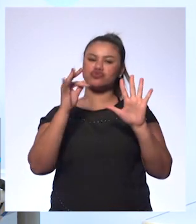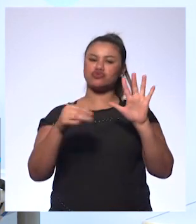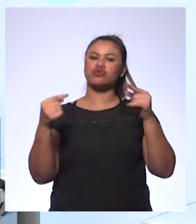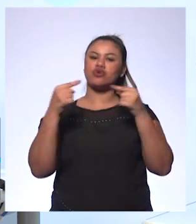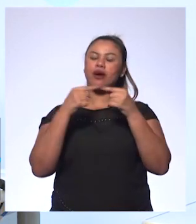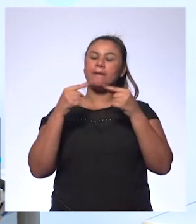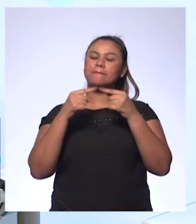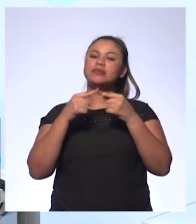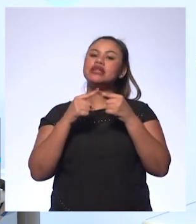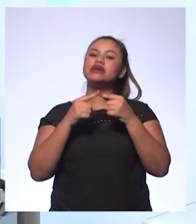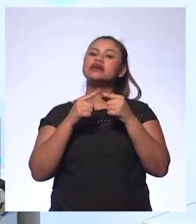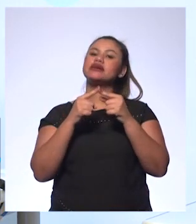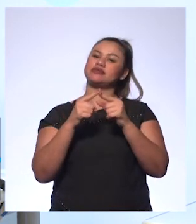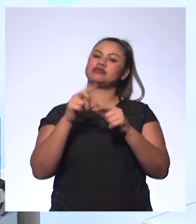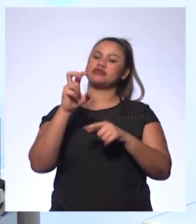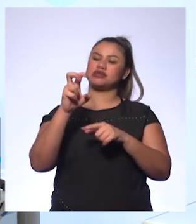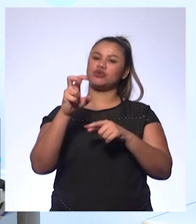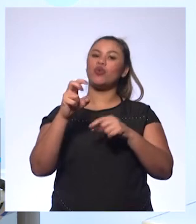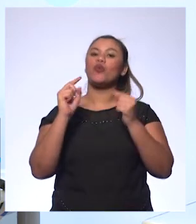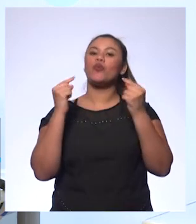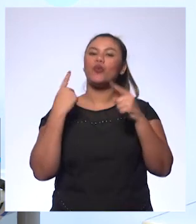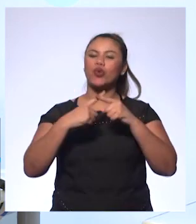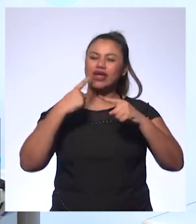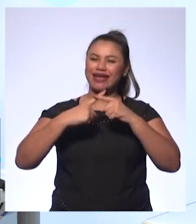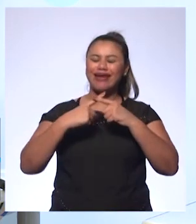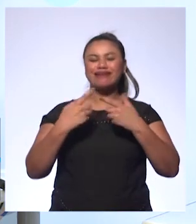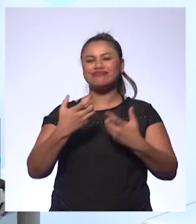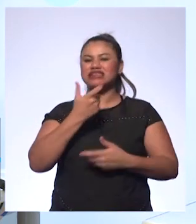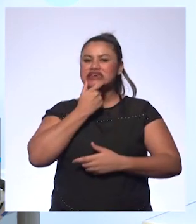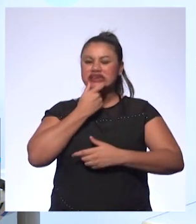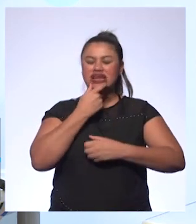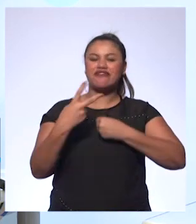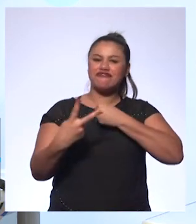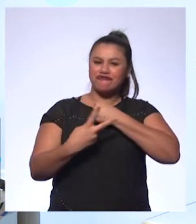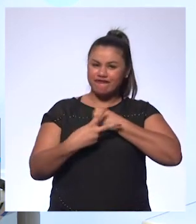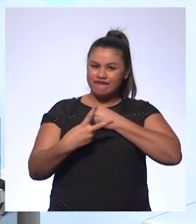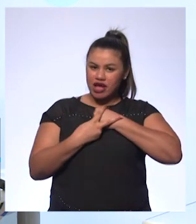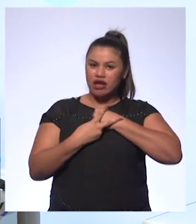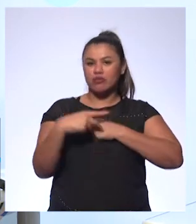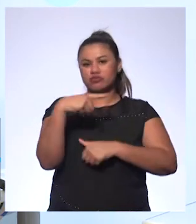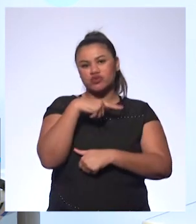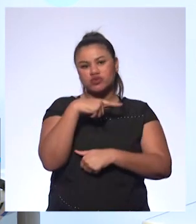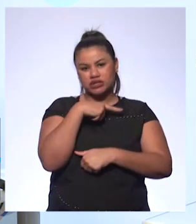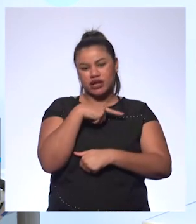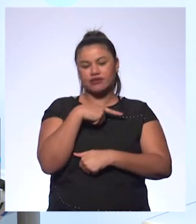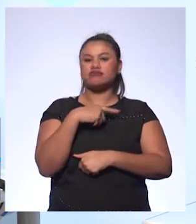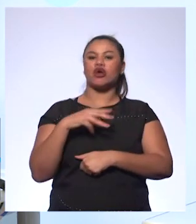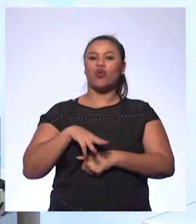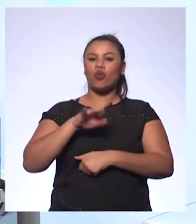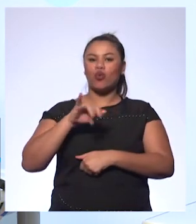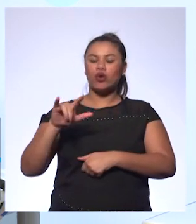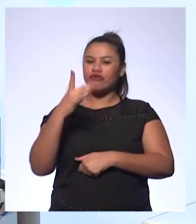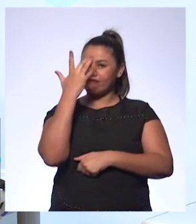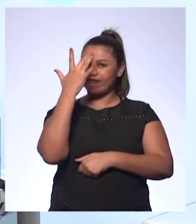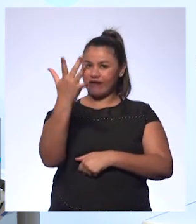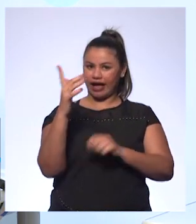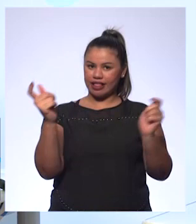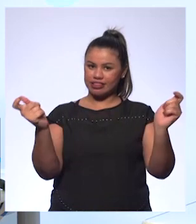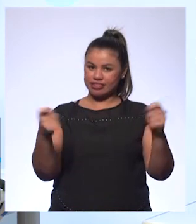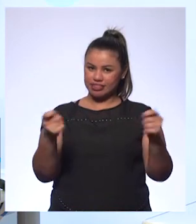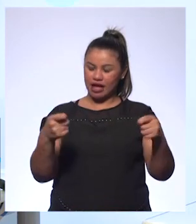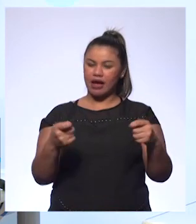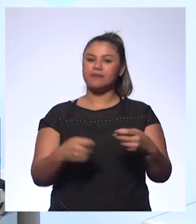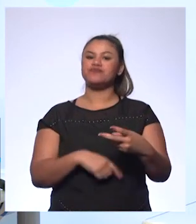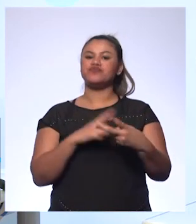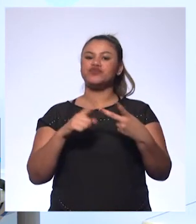verbo modal é um verbo que ele não tem conjugação então é bem mais simples a gente trabalhar com ele começa com ele o gol aí e tem que